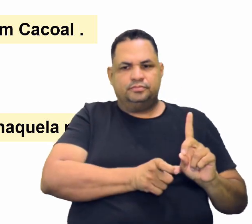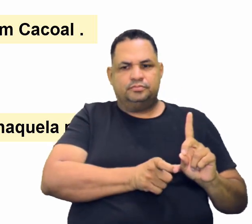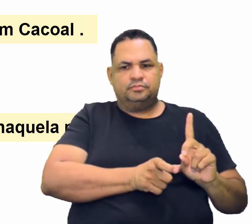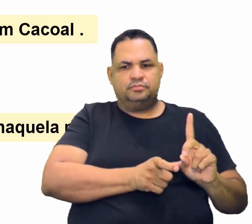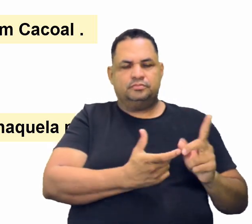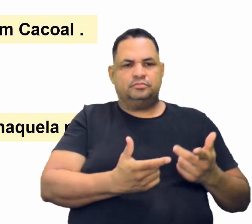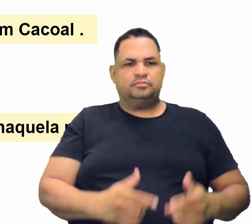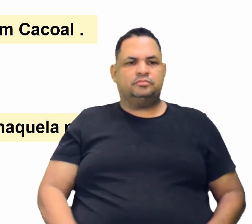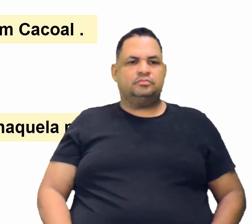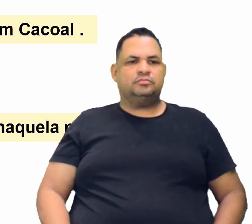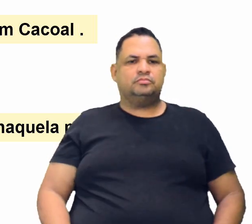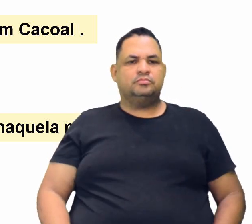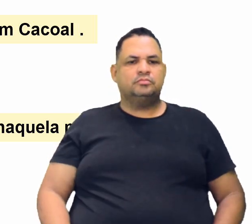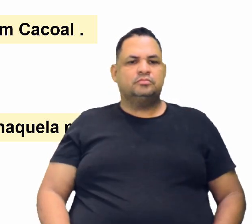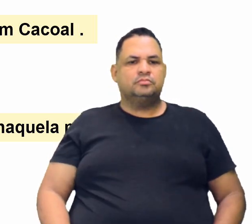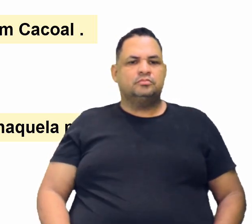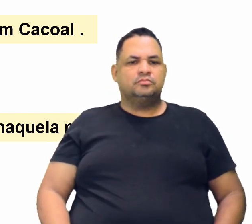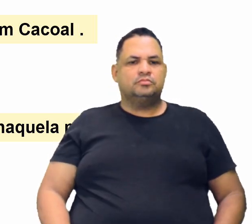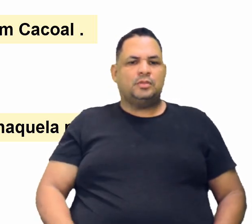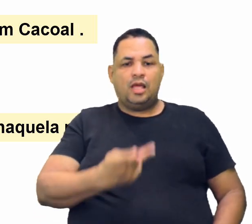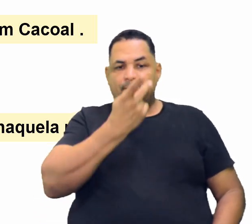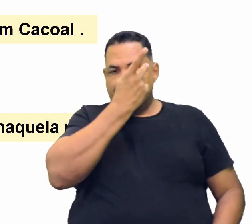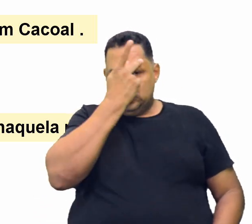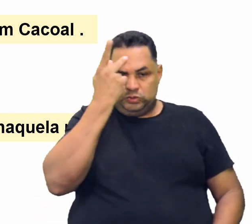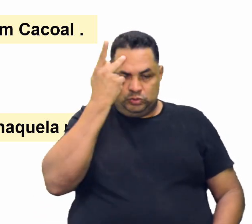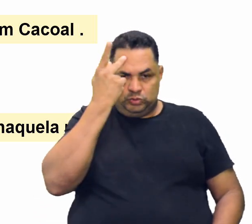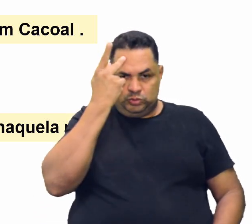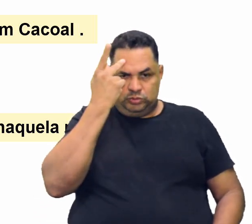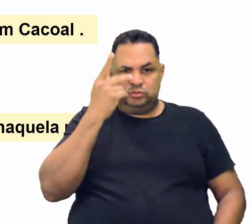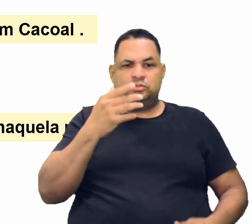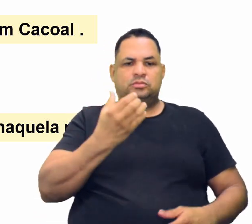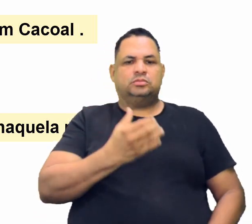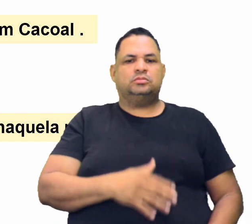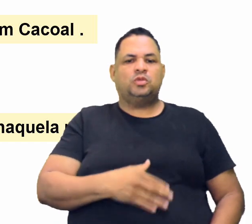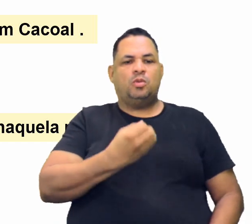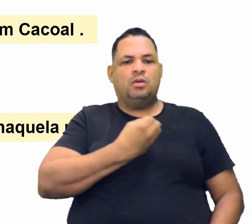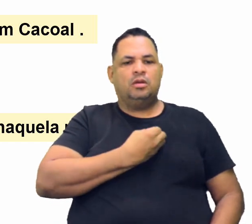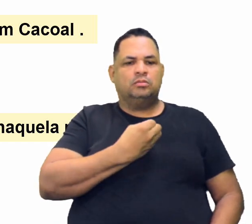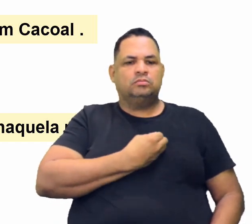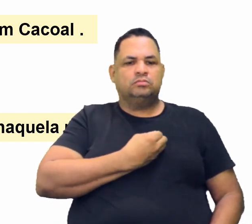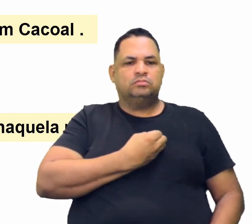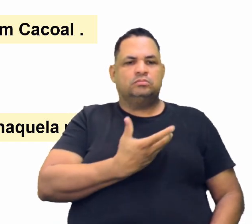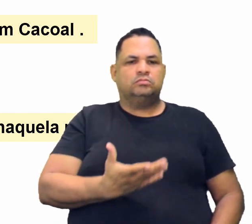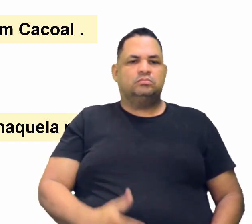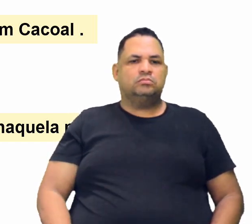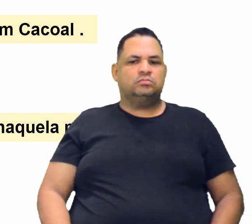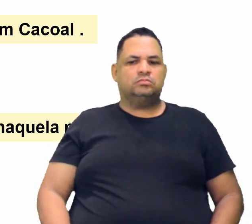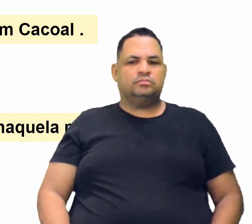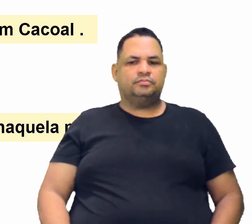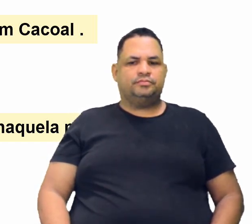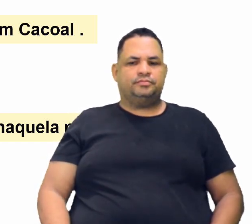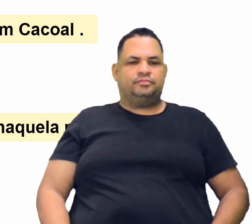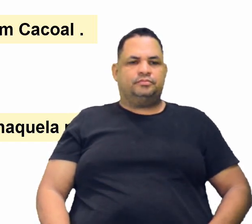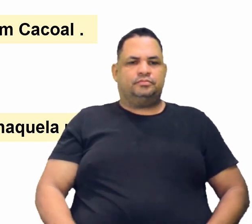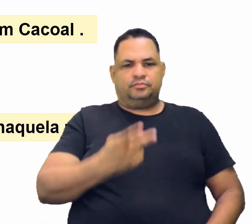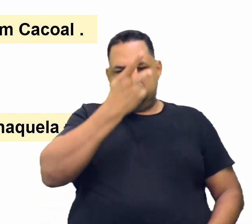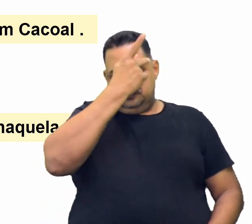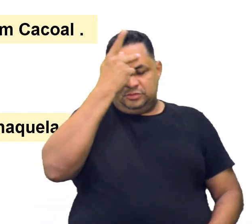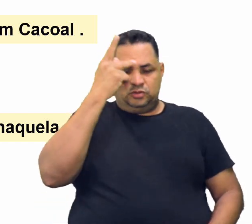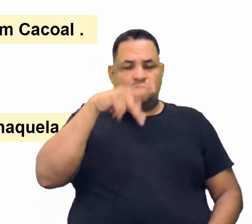atenção, em pessoa e número, tá? Quando eu falo essa pessoa, a pessoa